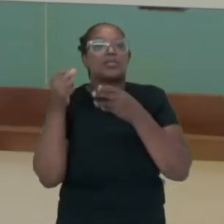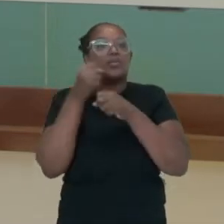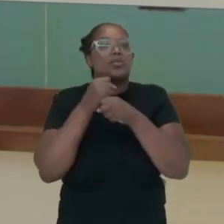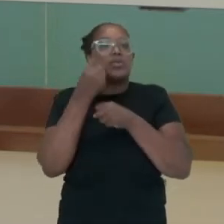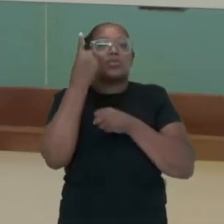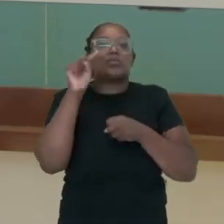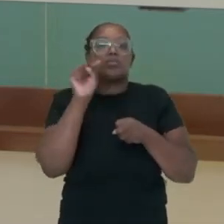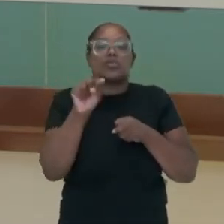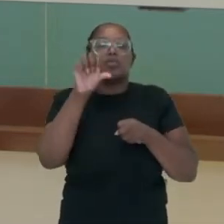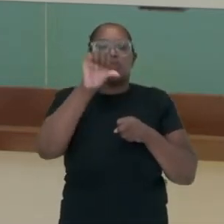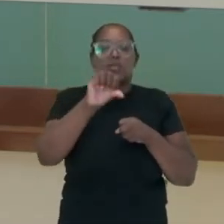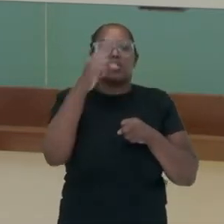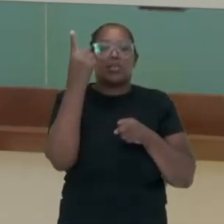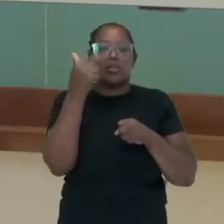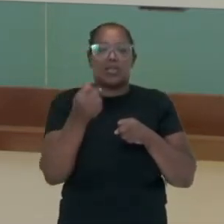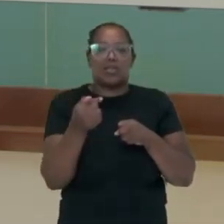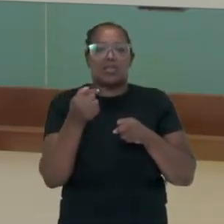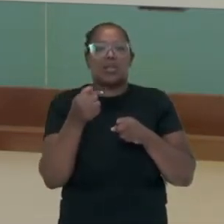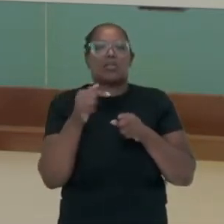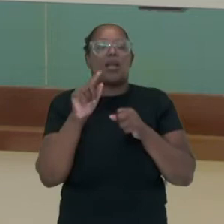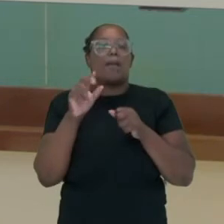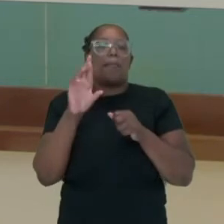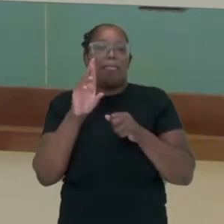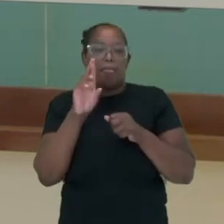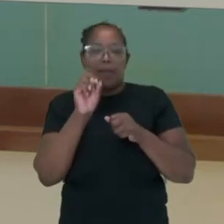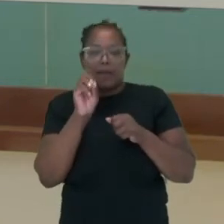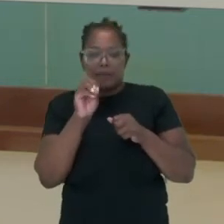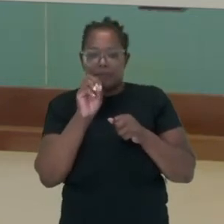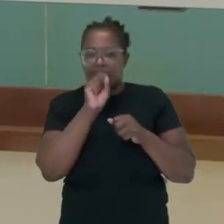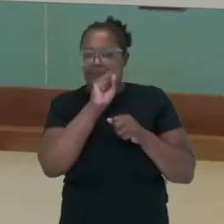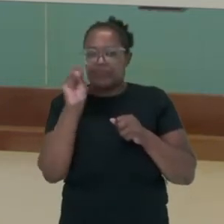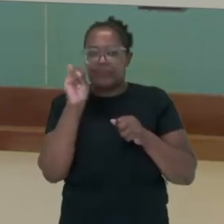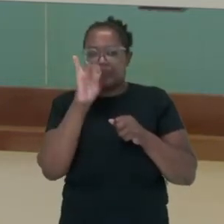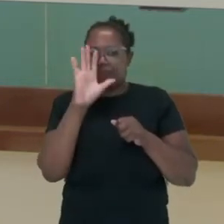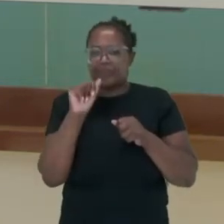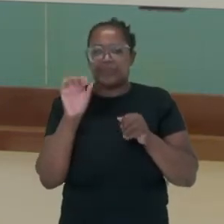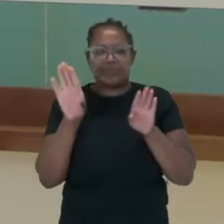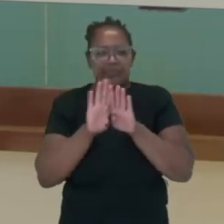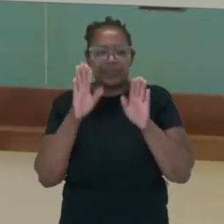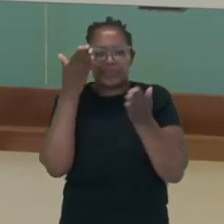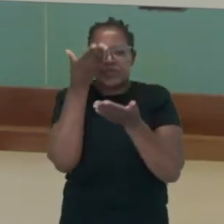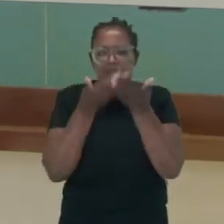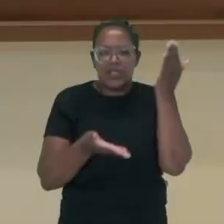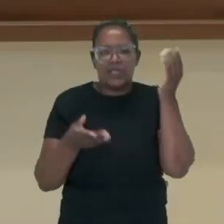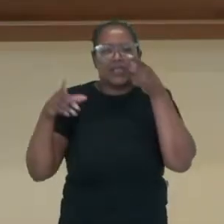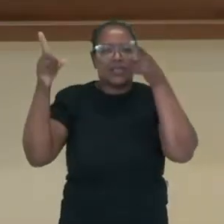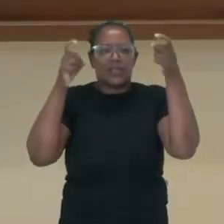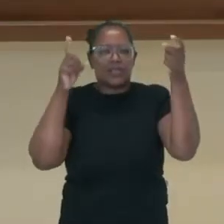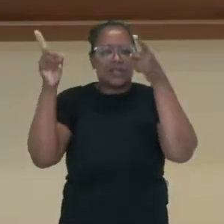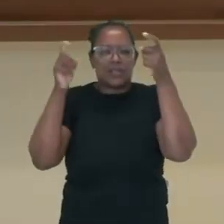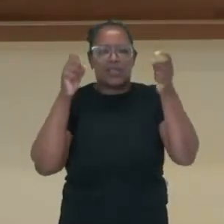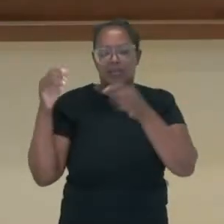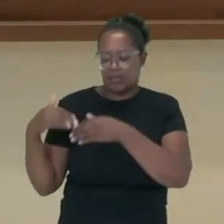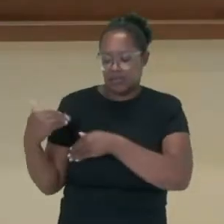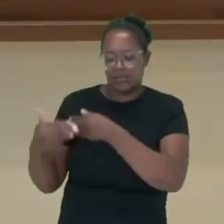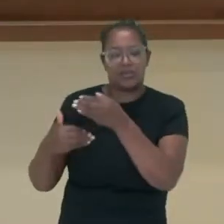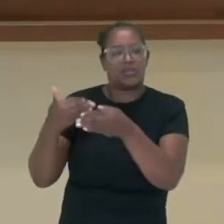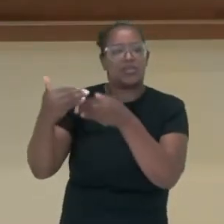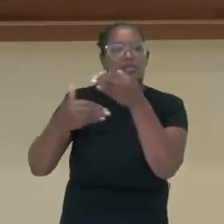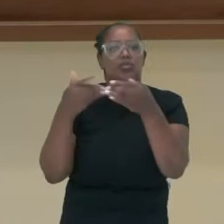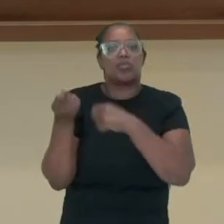insatisfação popular na chamada Rússia, provocada principalmente pelas percas em guerras, pela trajetória econômica